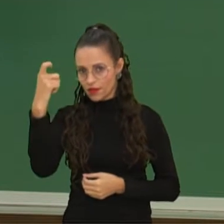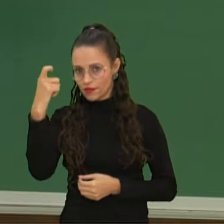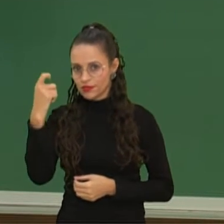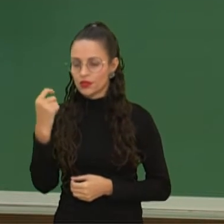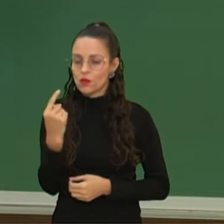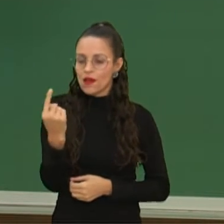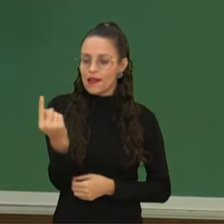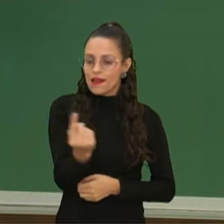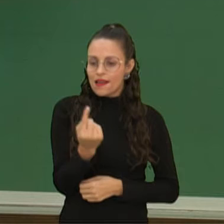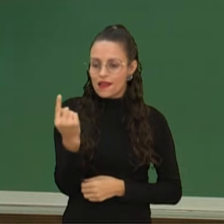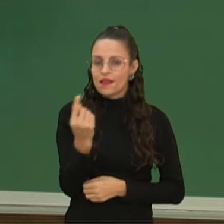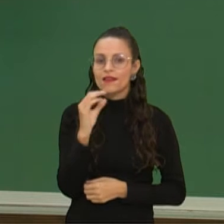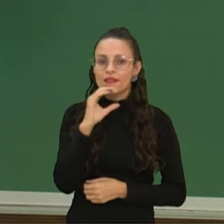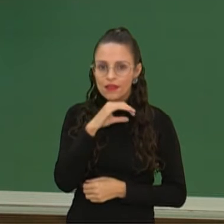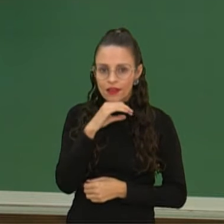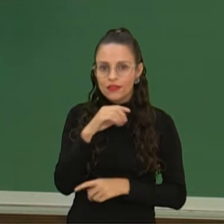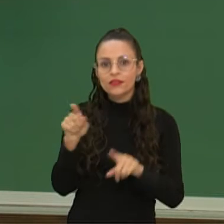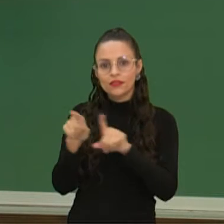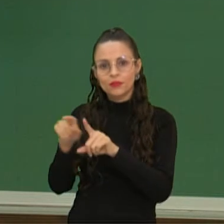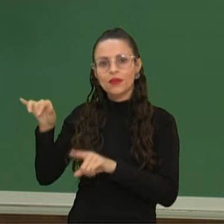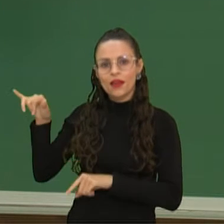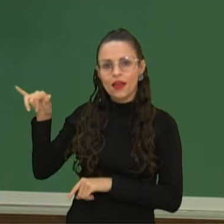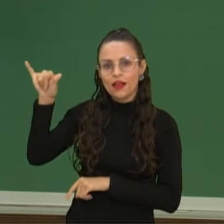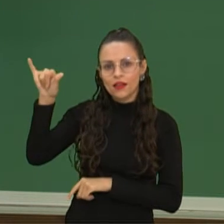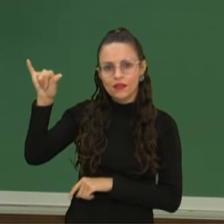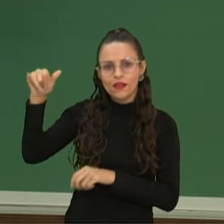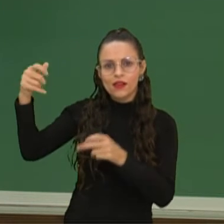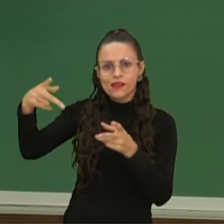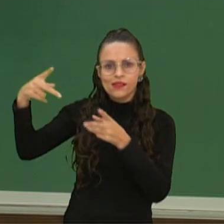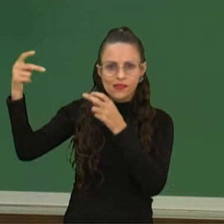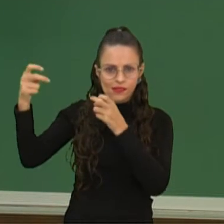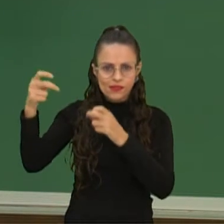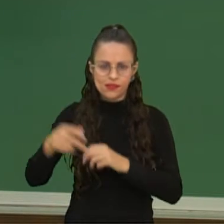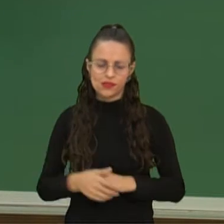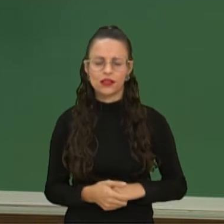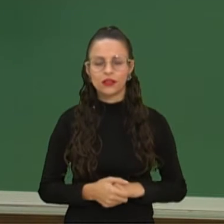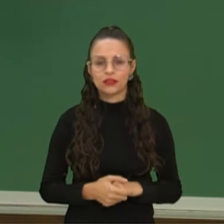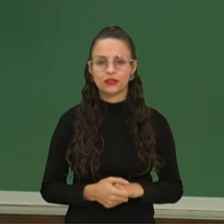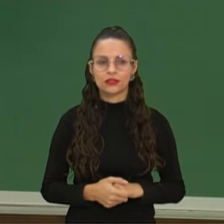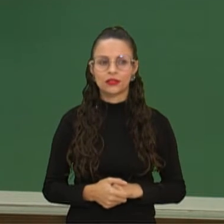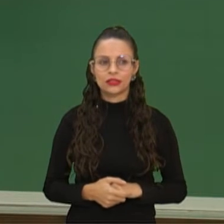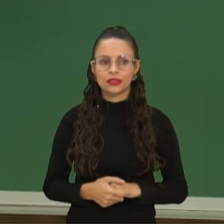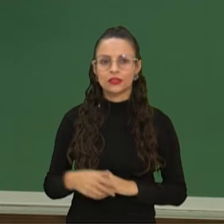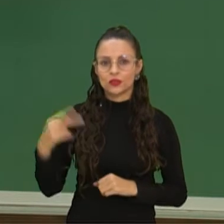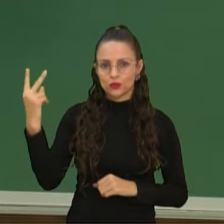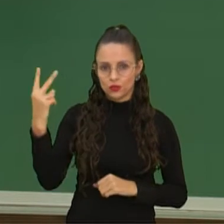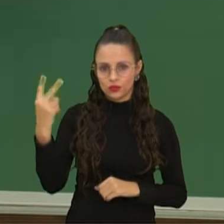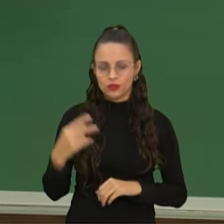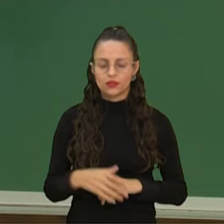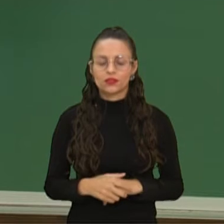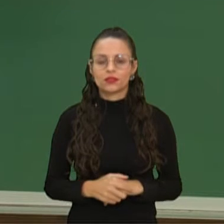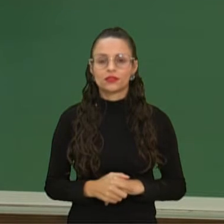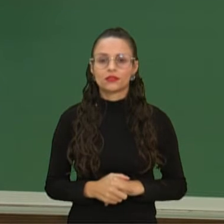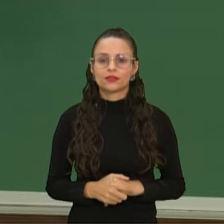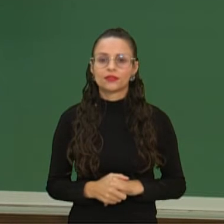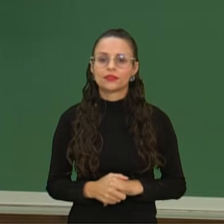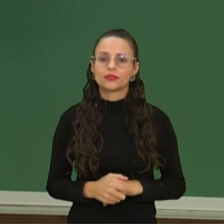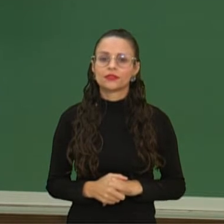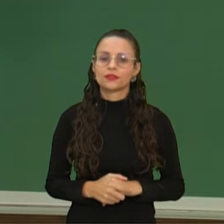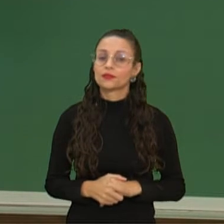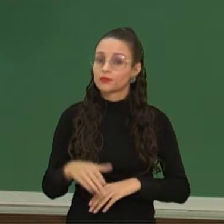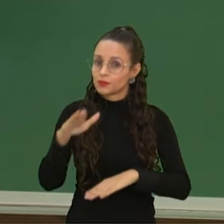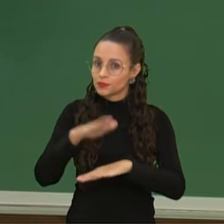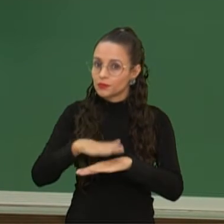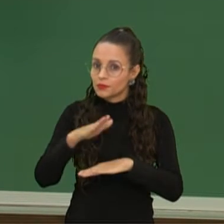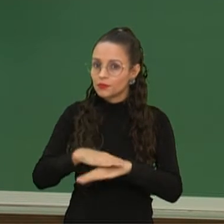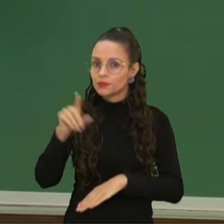aquece o alimento, aviões podem ser detectados. Number two, match the words' meanings. Eu quero que você marque